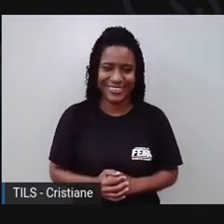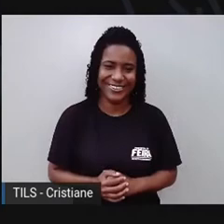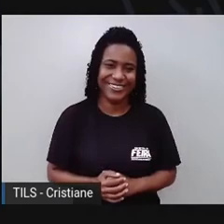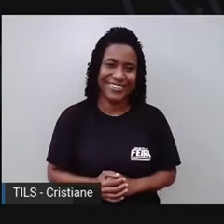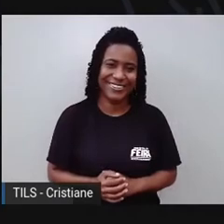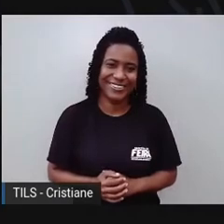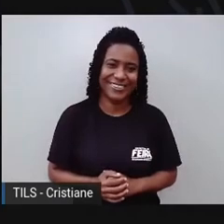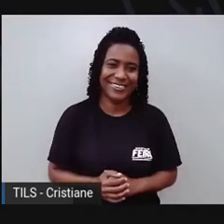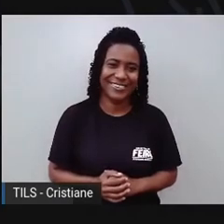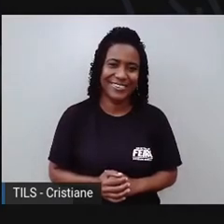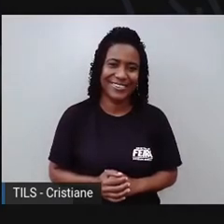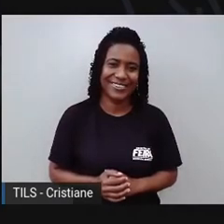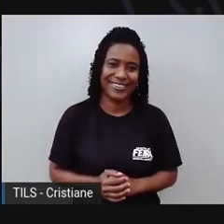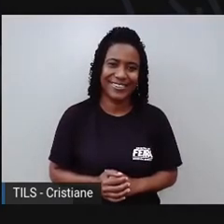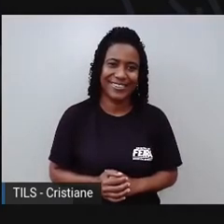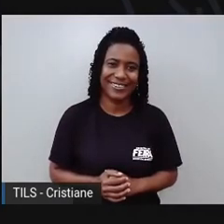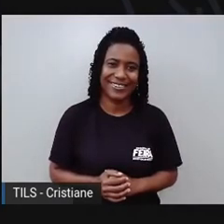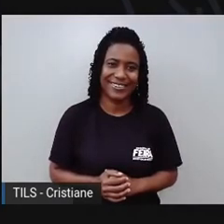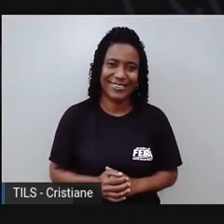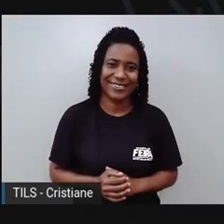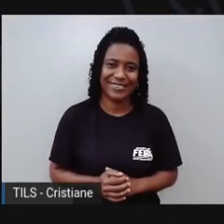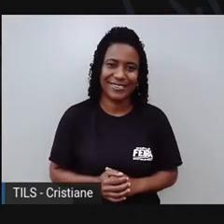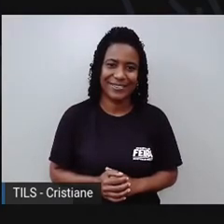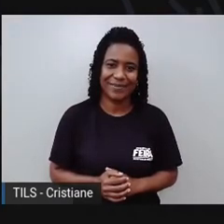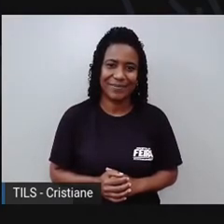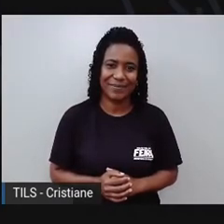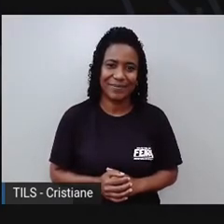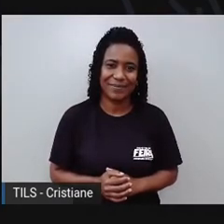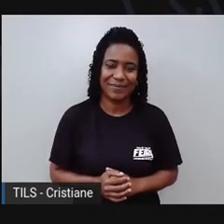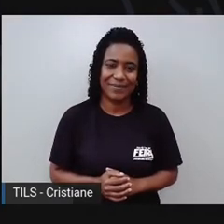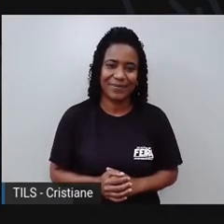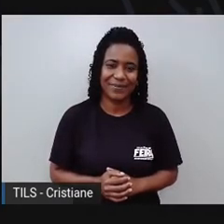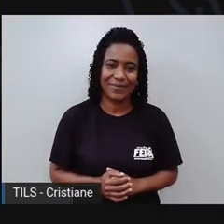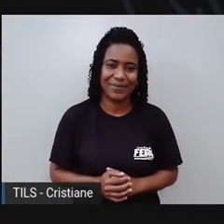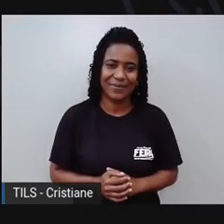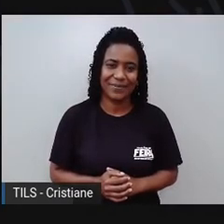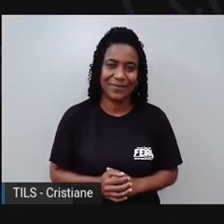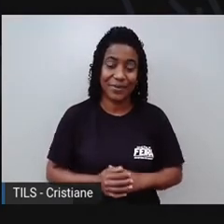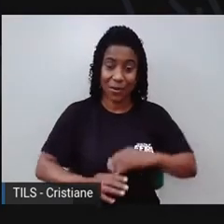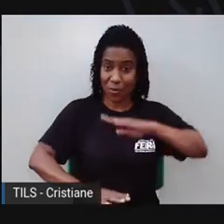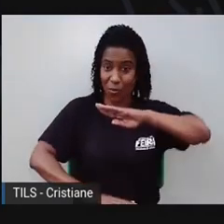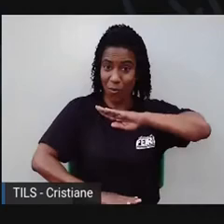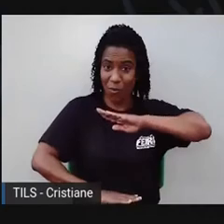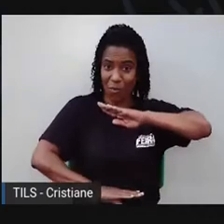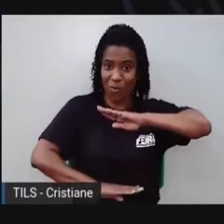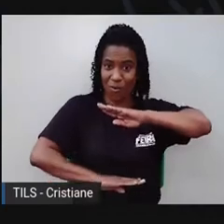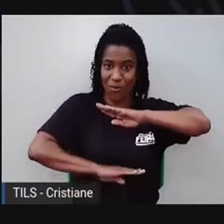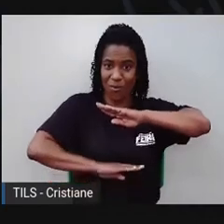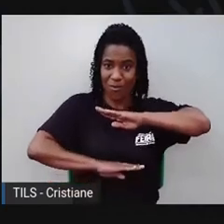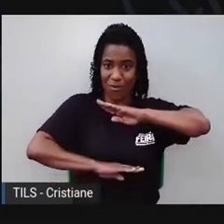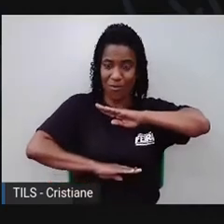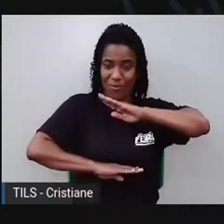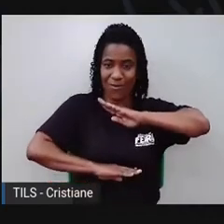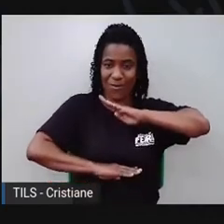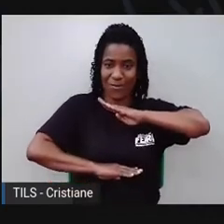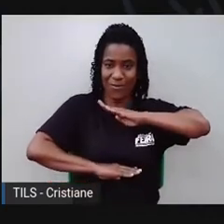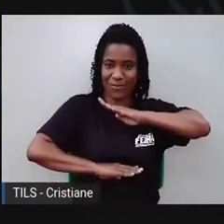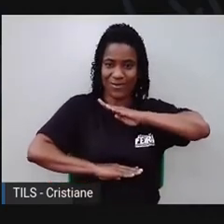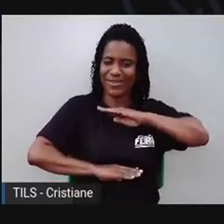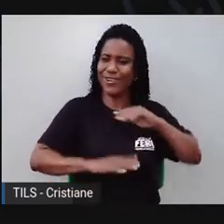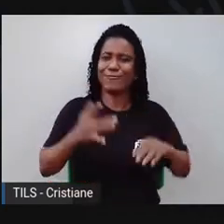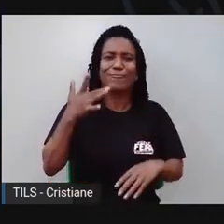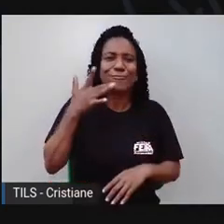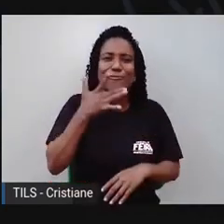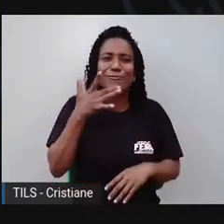Aí a cabeça, aí a gente vai fazer o corpo, que massa gostosa